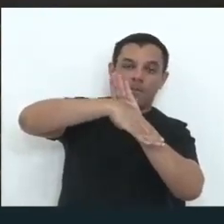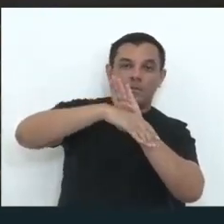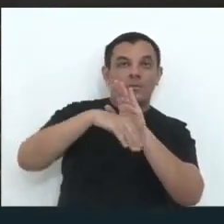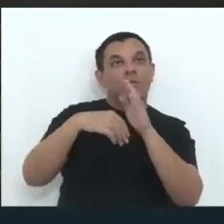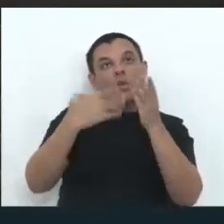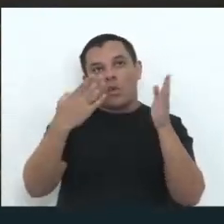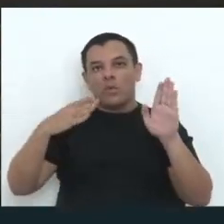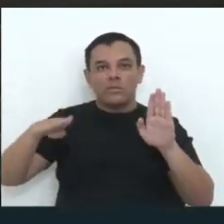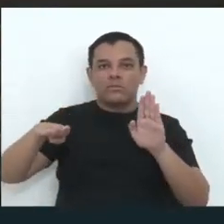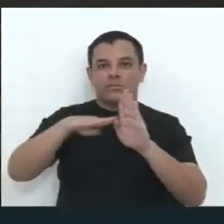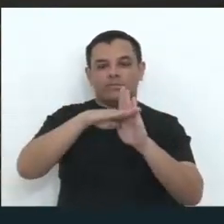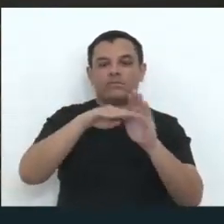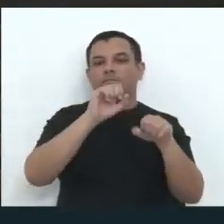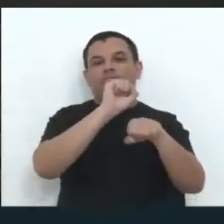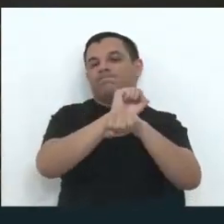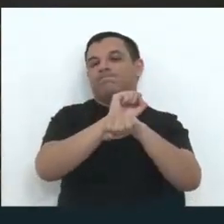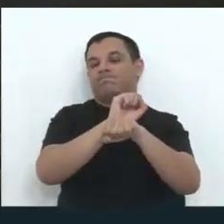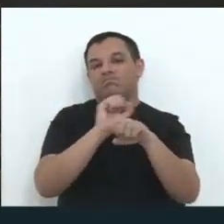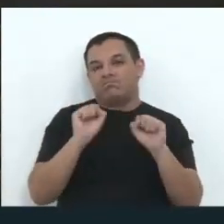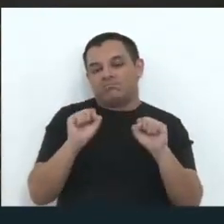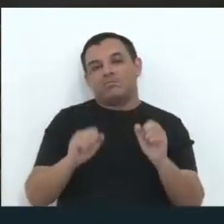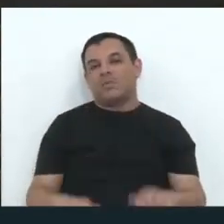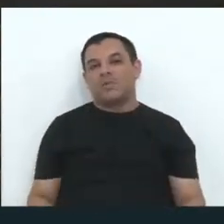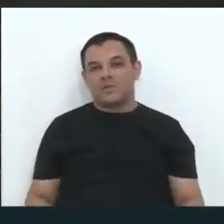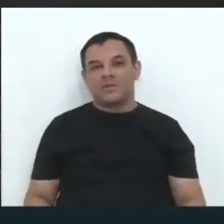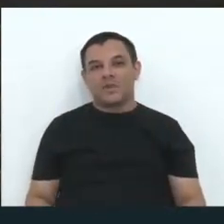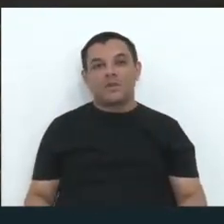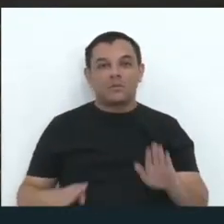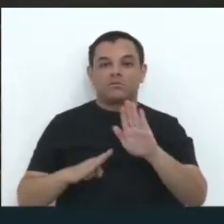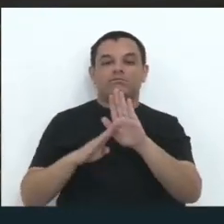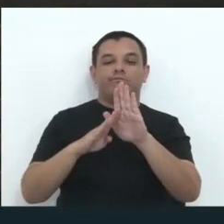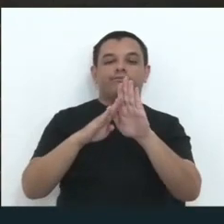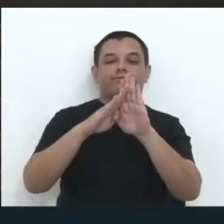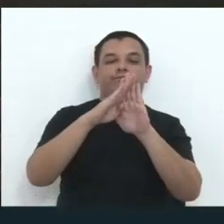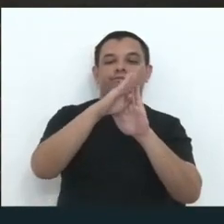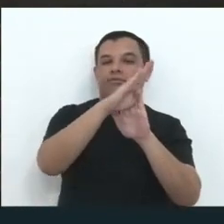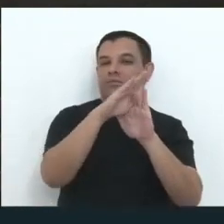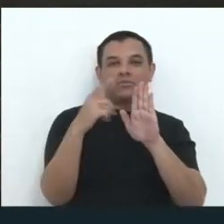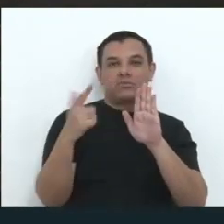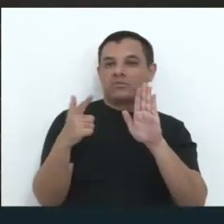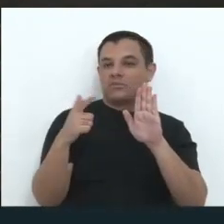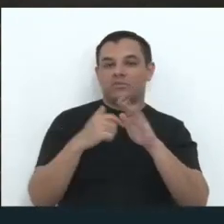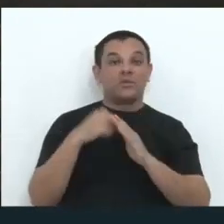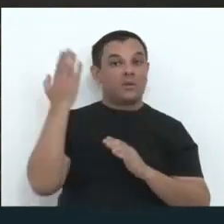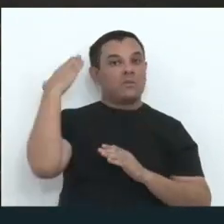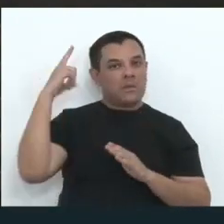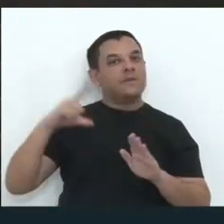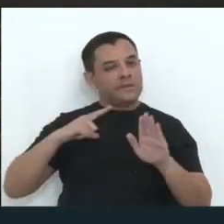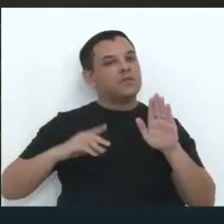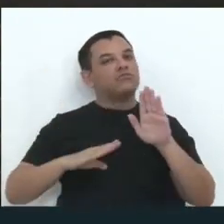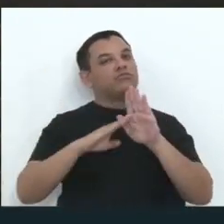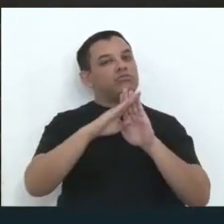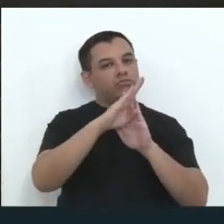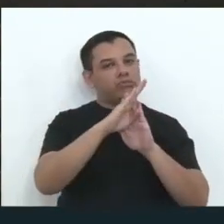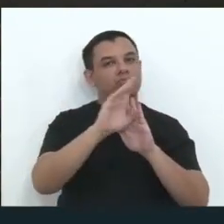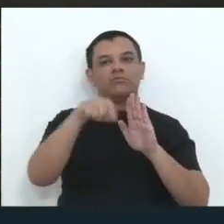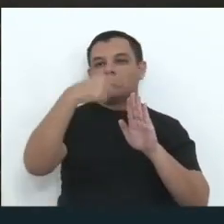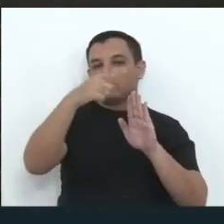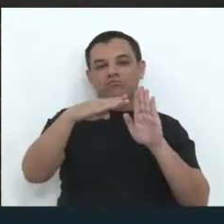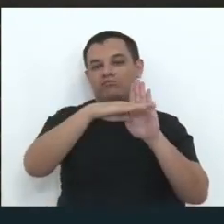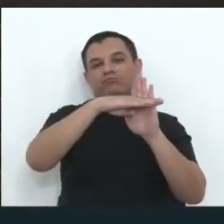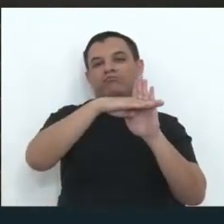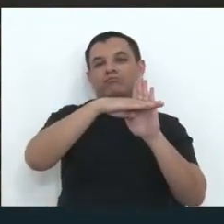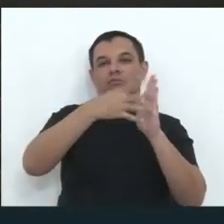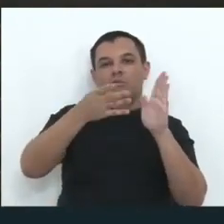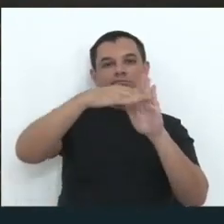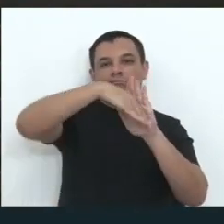estagnação. Não houve aquele avanço que estava que acontecendo. Então, as escolas,